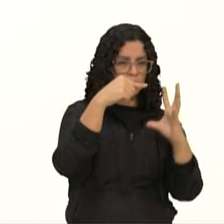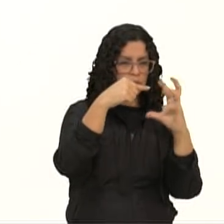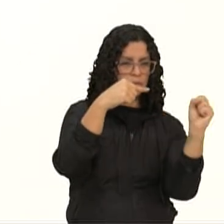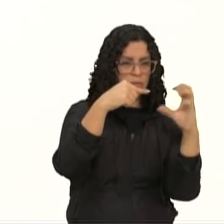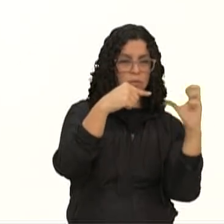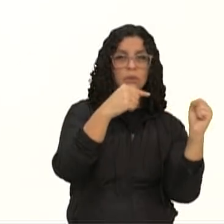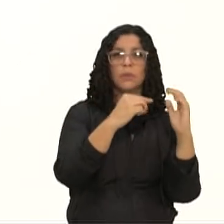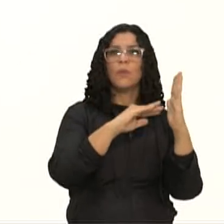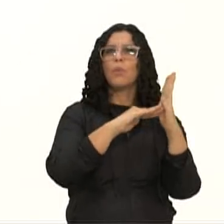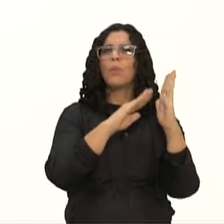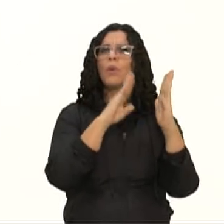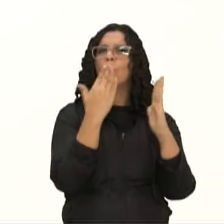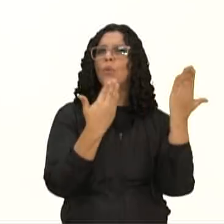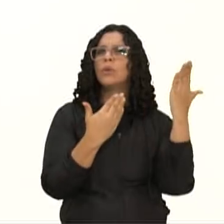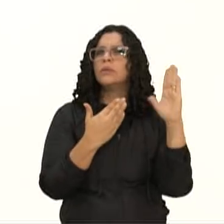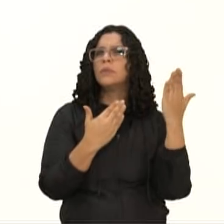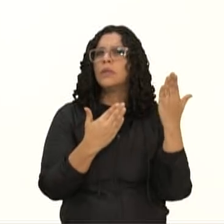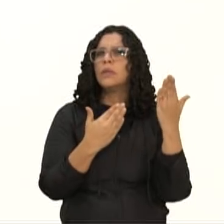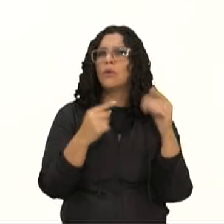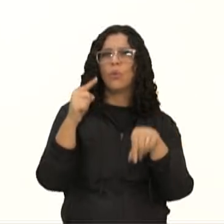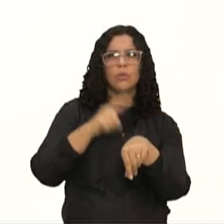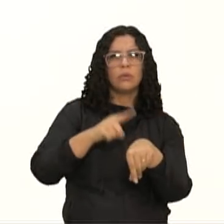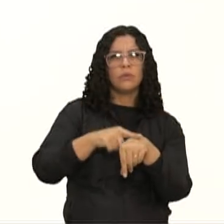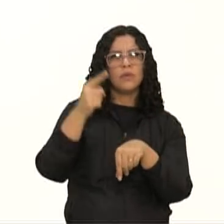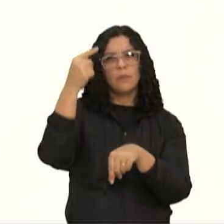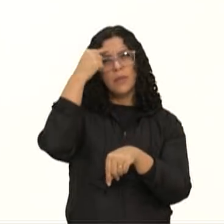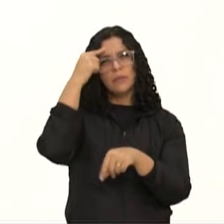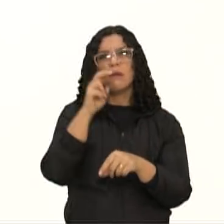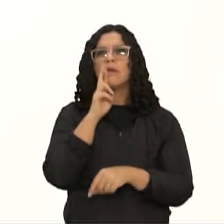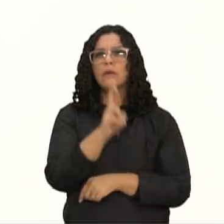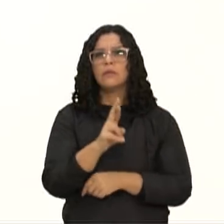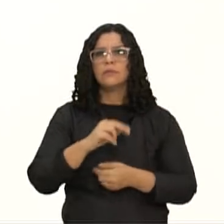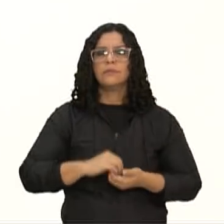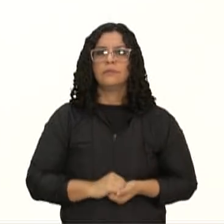pelo espelho. Um momentinho então para vocês pensarem na resposta.